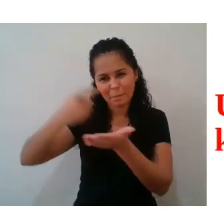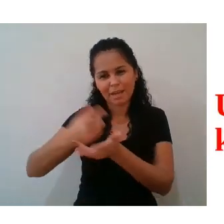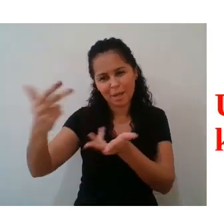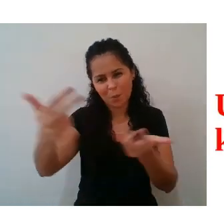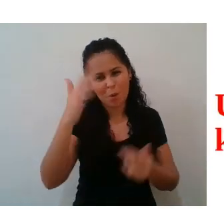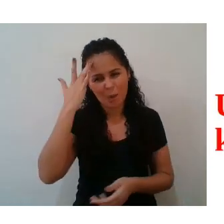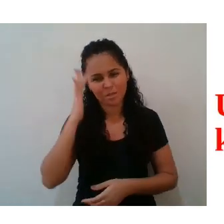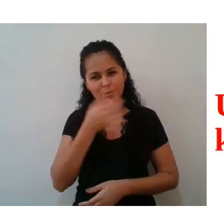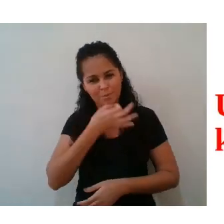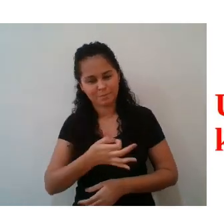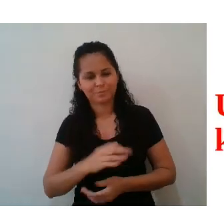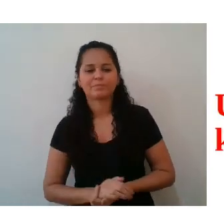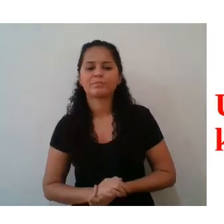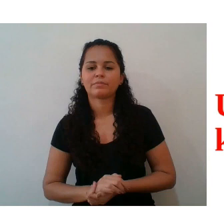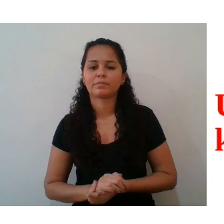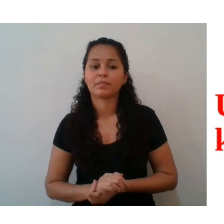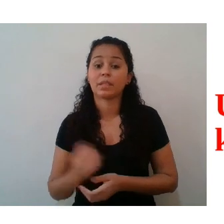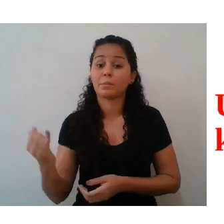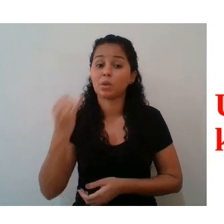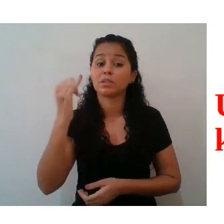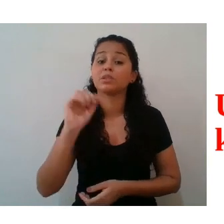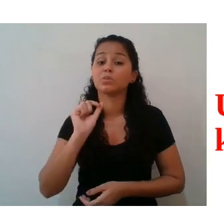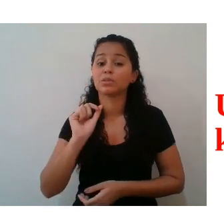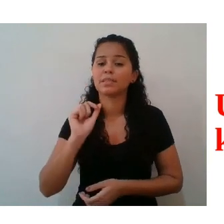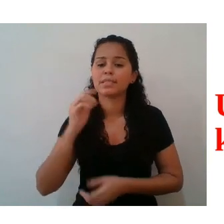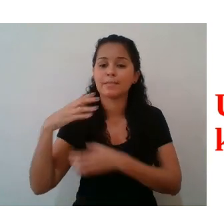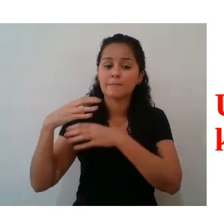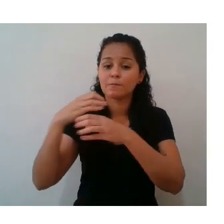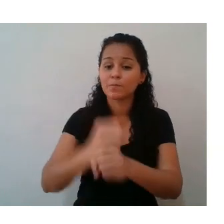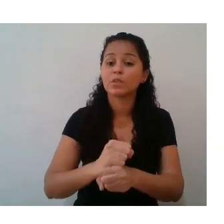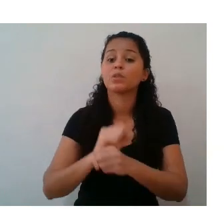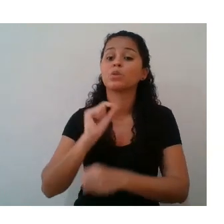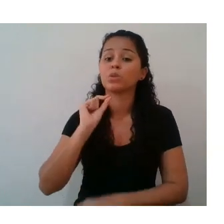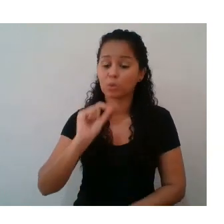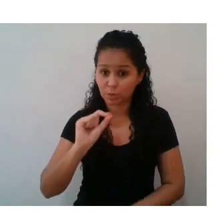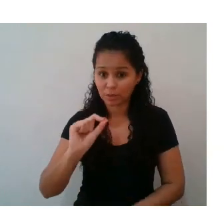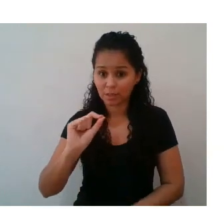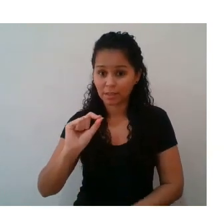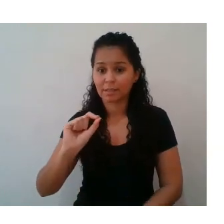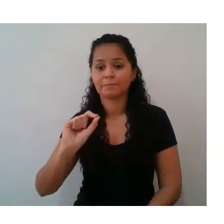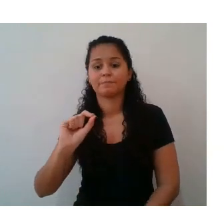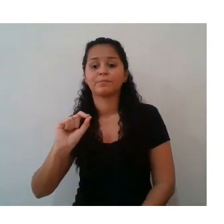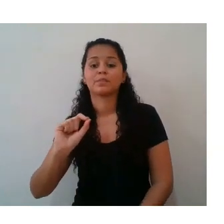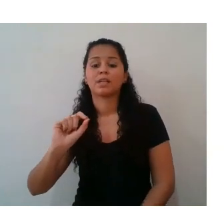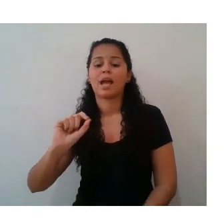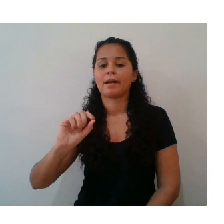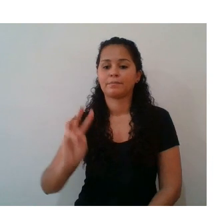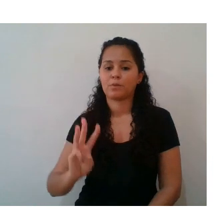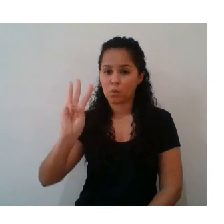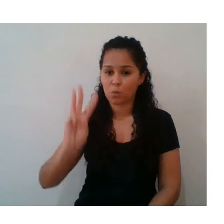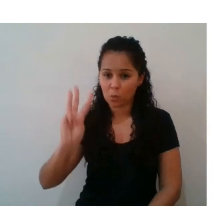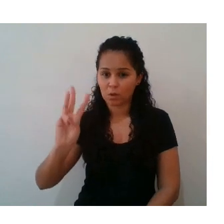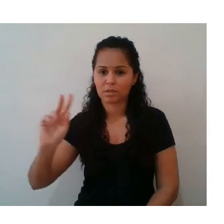coisa importante é que ela é medida em quilowatt-hora. Isso é muito importante. Por quê? Quando a gente faz uma conta de consumo